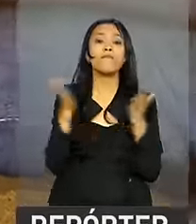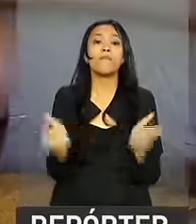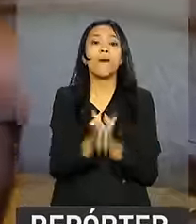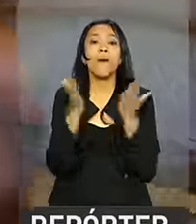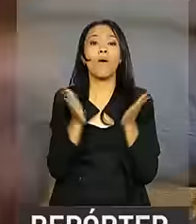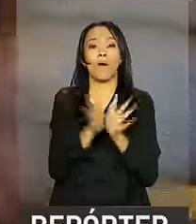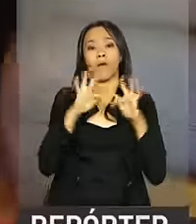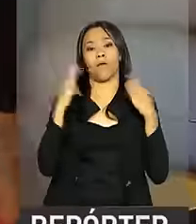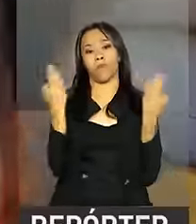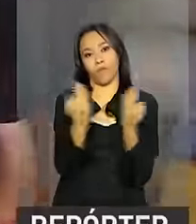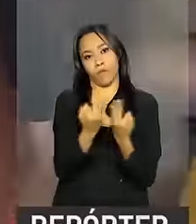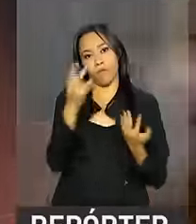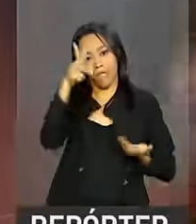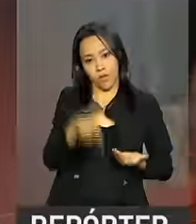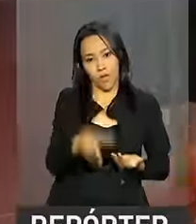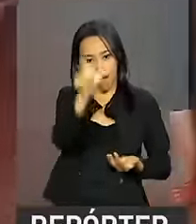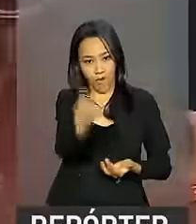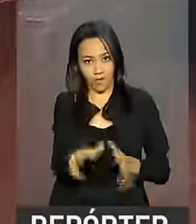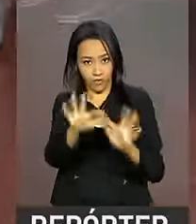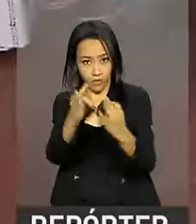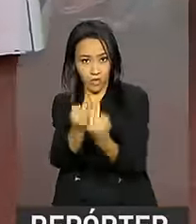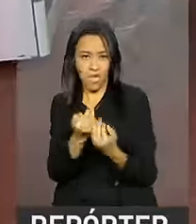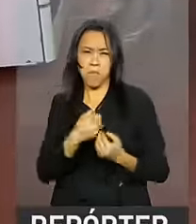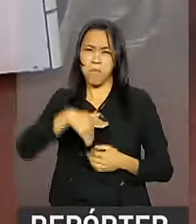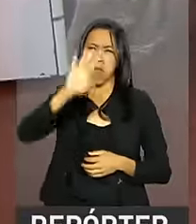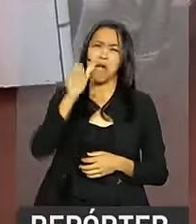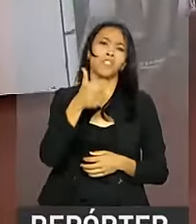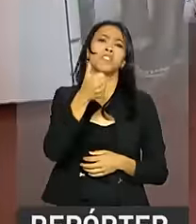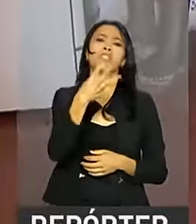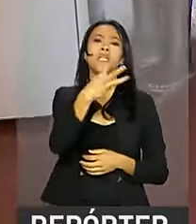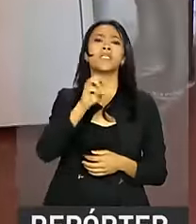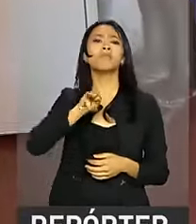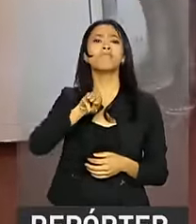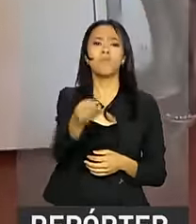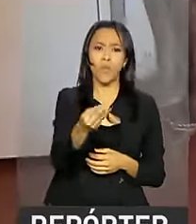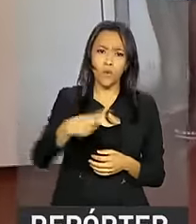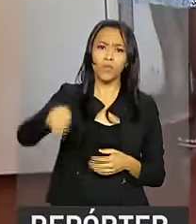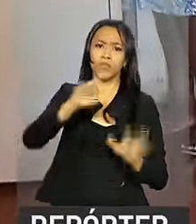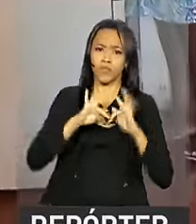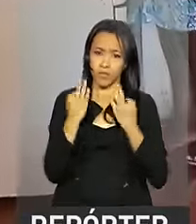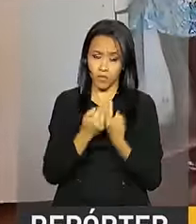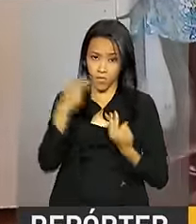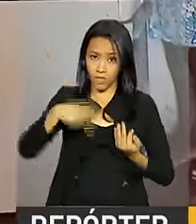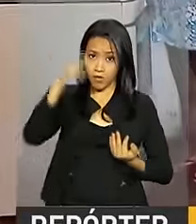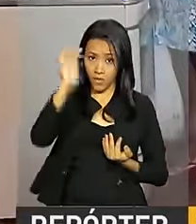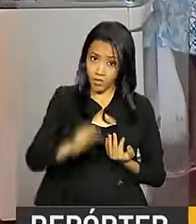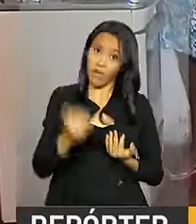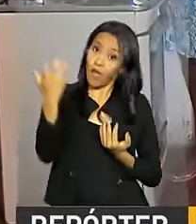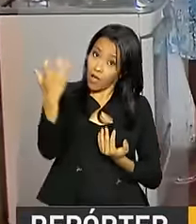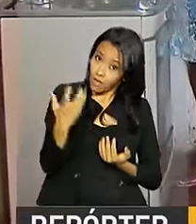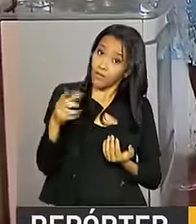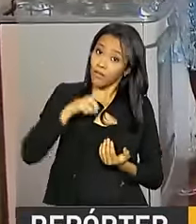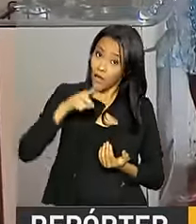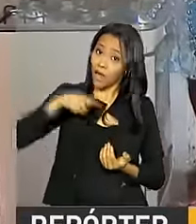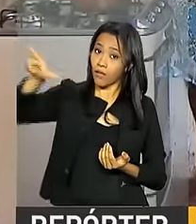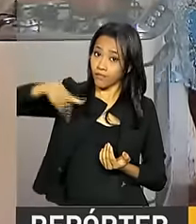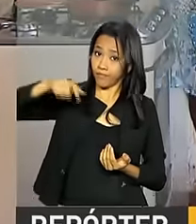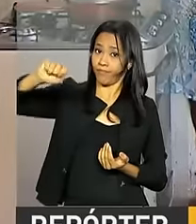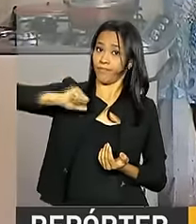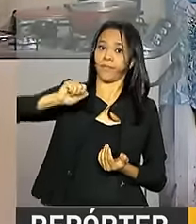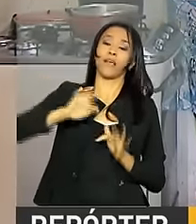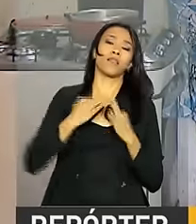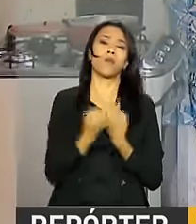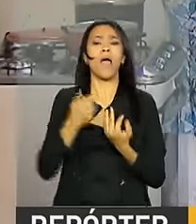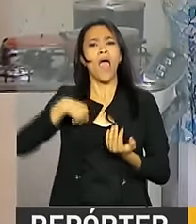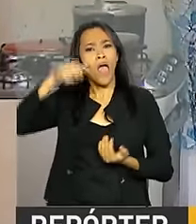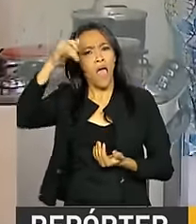pobres. Assim como a Annalise, mais de 13 milhões de famílias em todo o país recebem o benefício. E para evitar fraudes